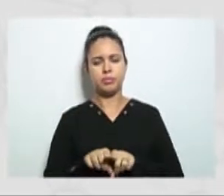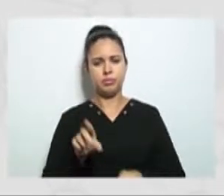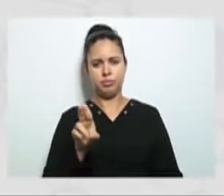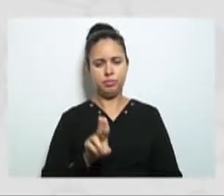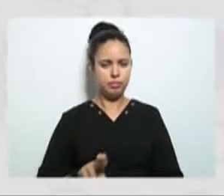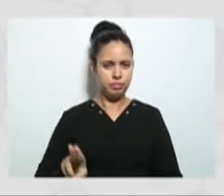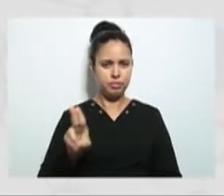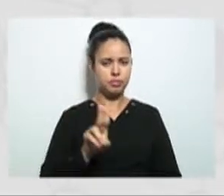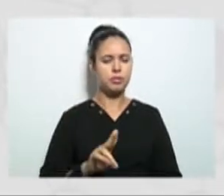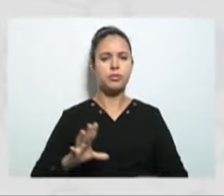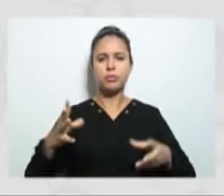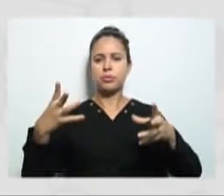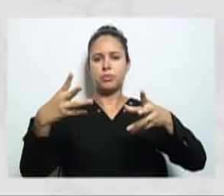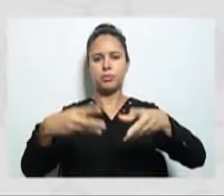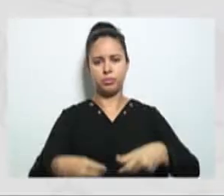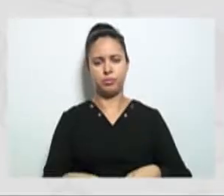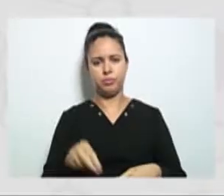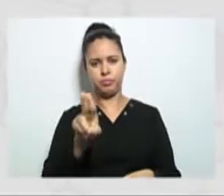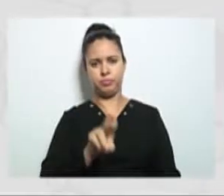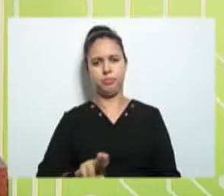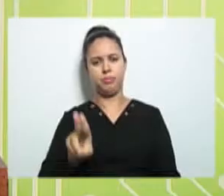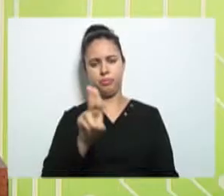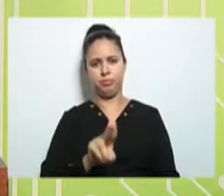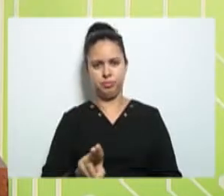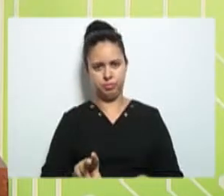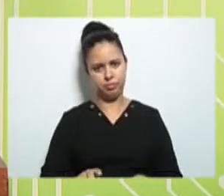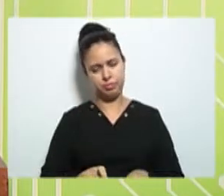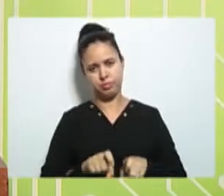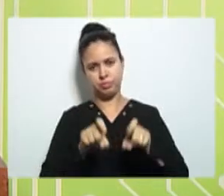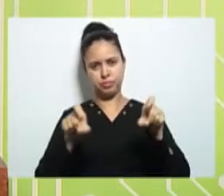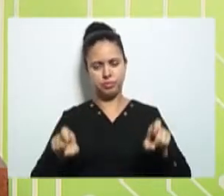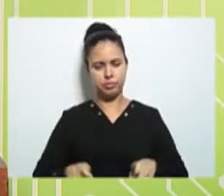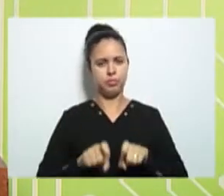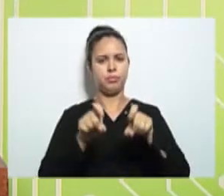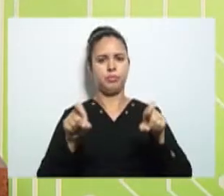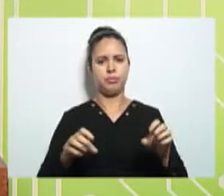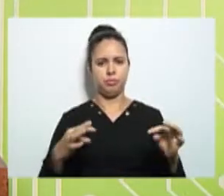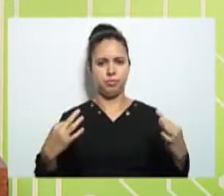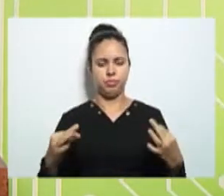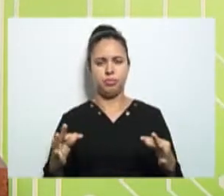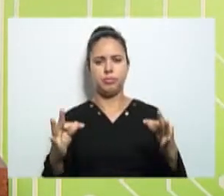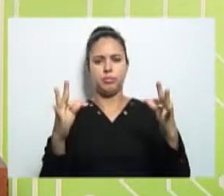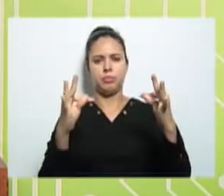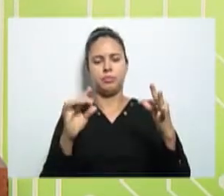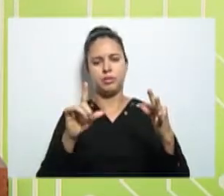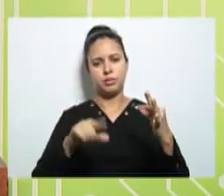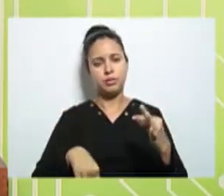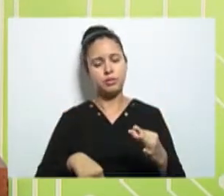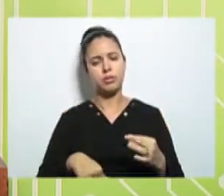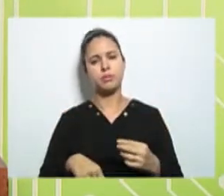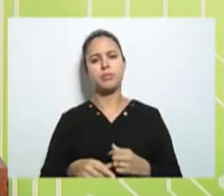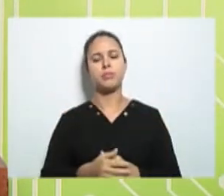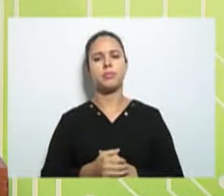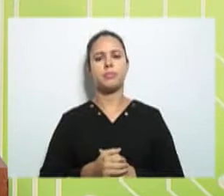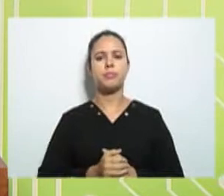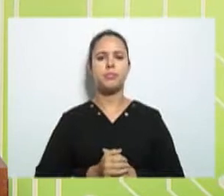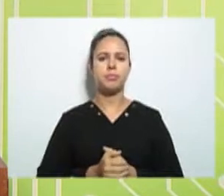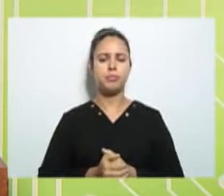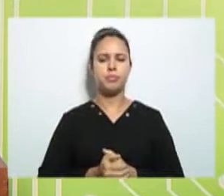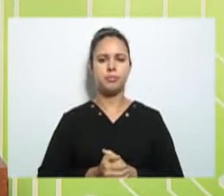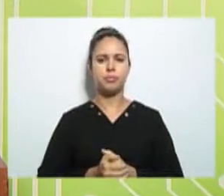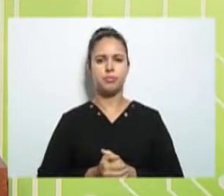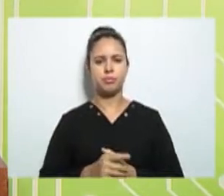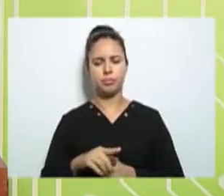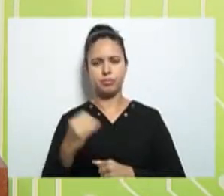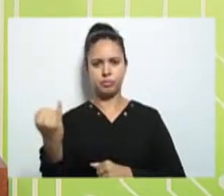usuários. Ou seja, todo mundo que faz uso dos recursos computacionais são peoplewares. Por isso que ele é